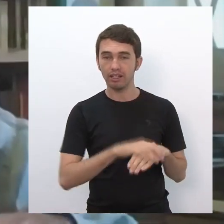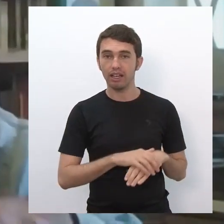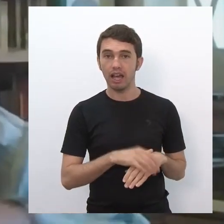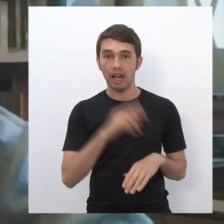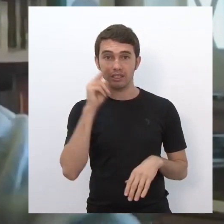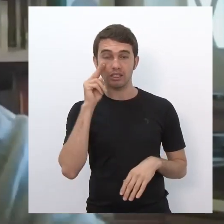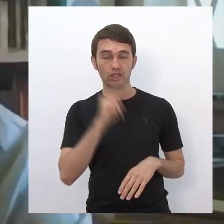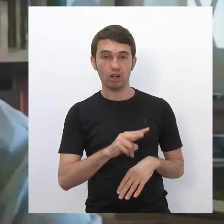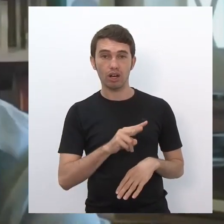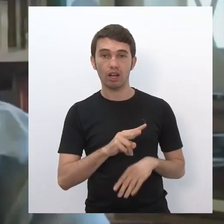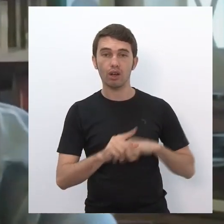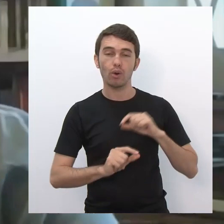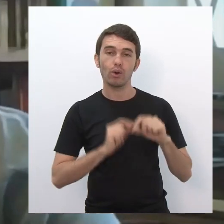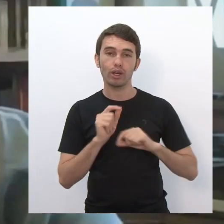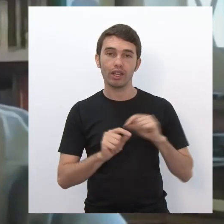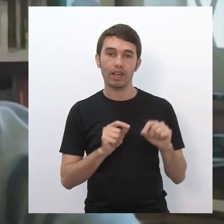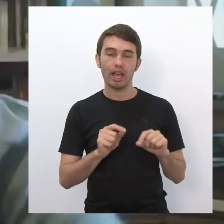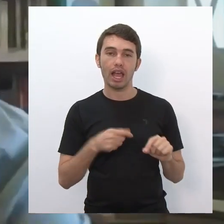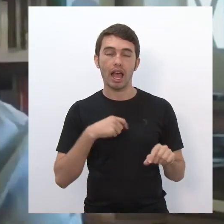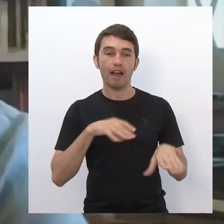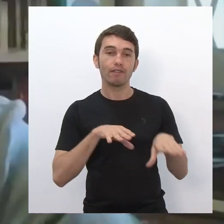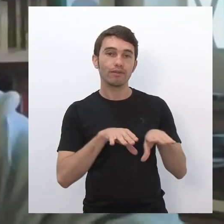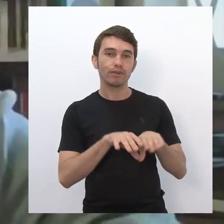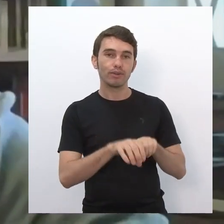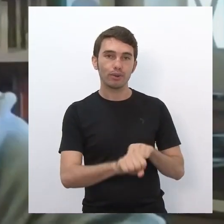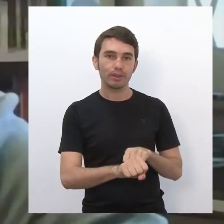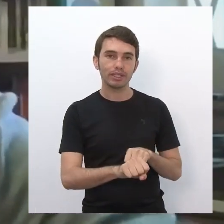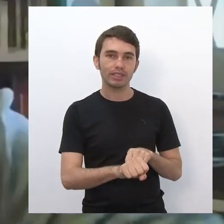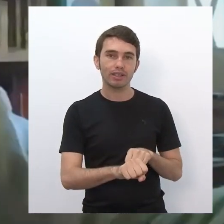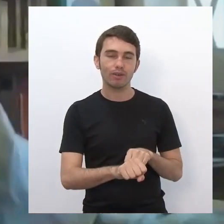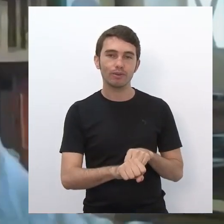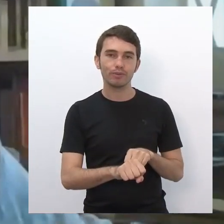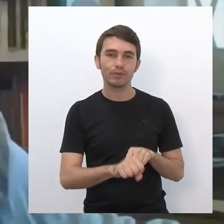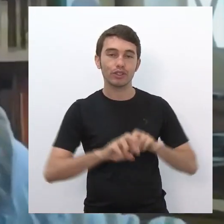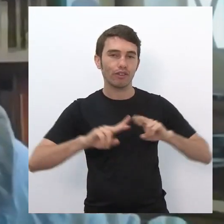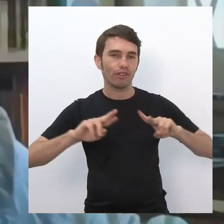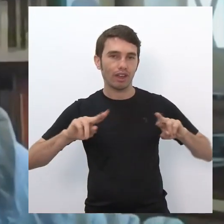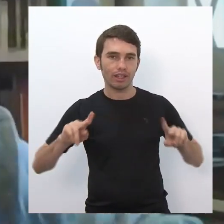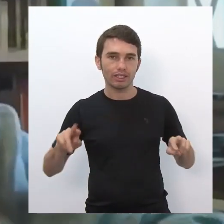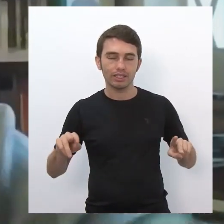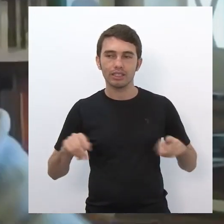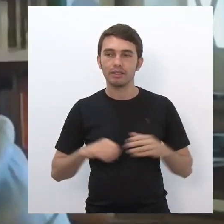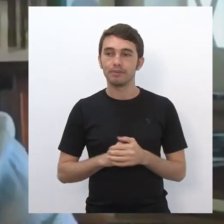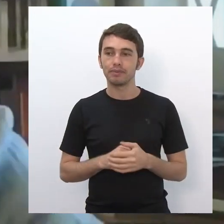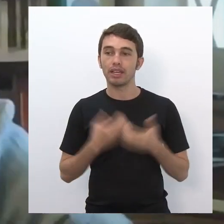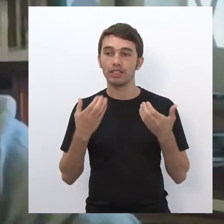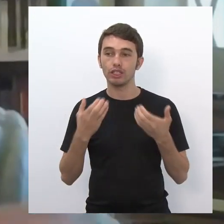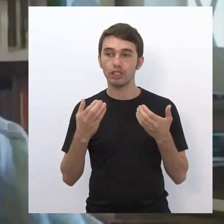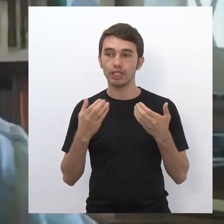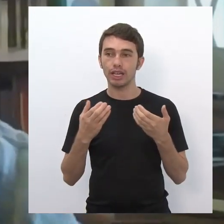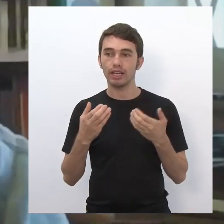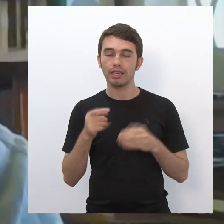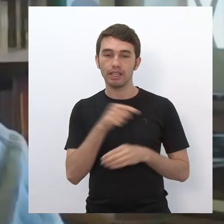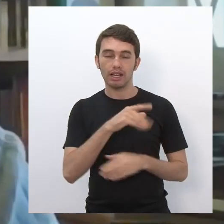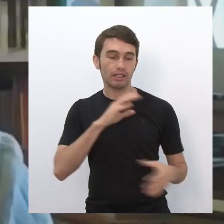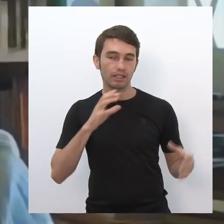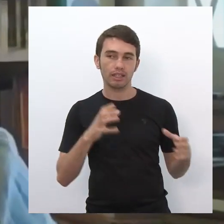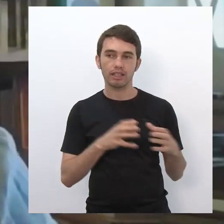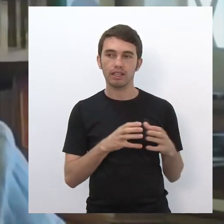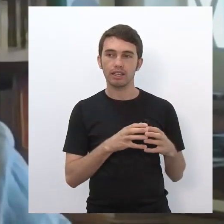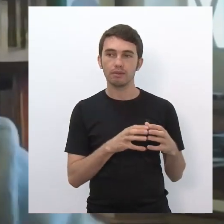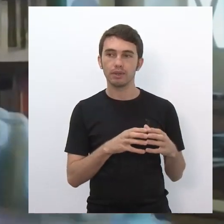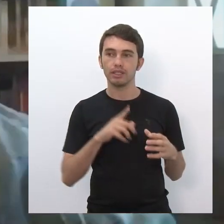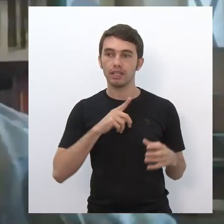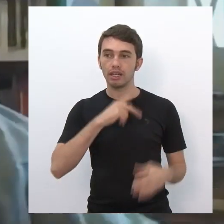olha muito uma formação, quer dizer, formações diversas. A gente quer que nessa equipe tenha